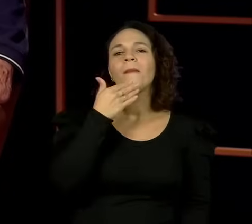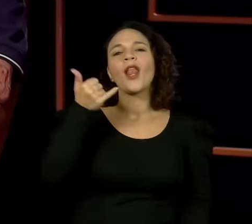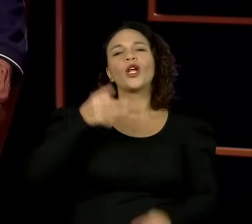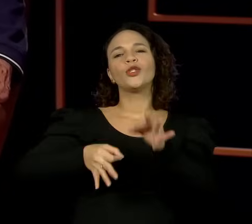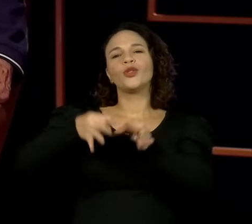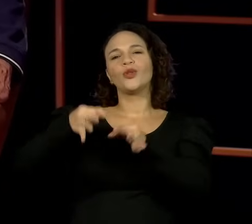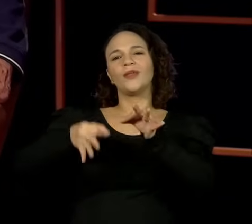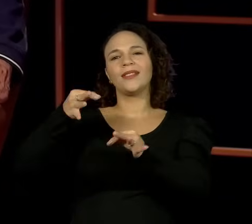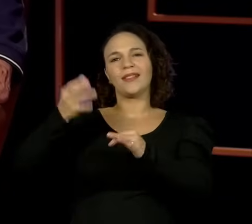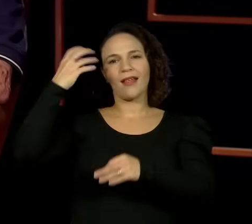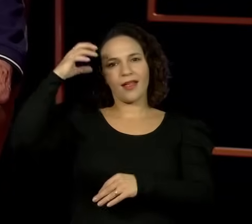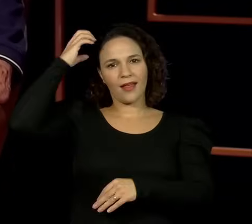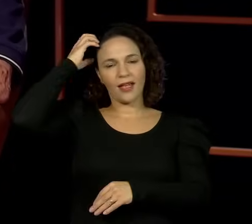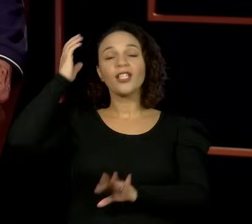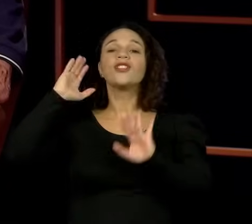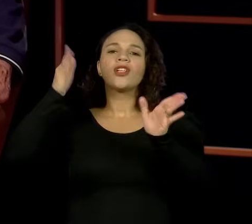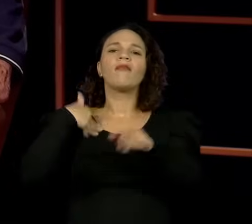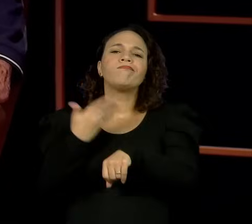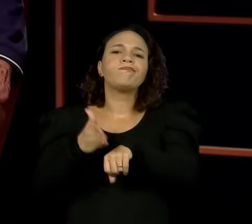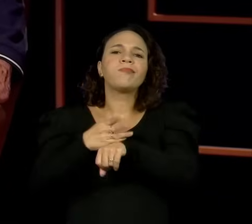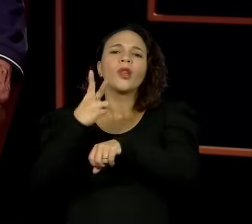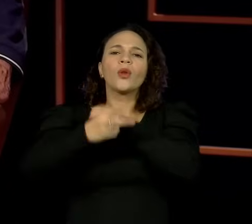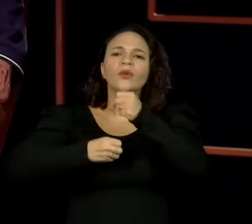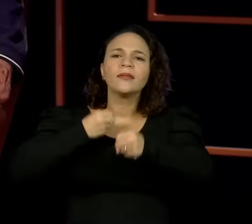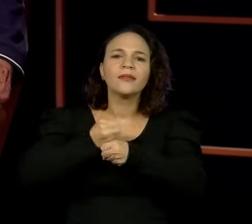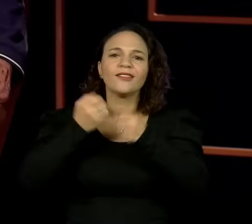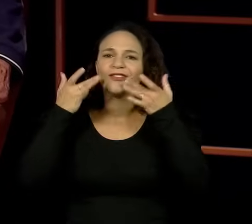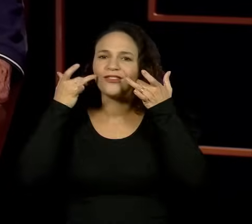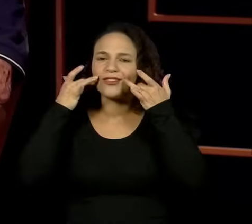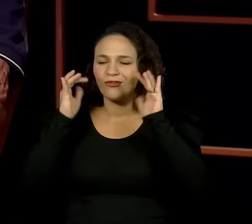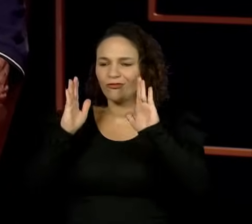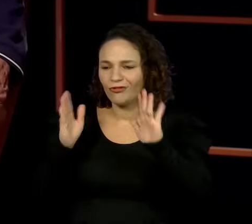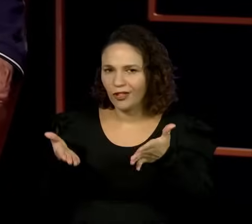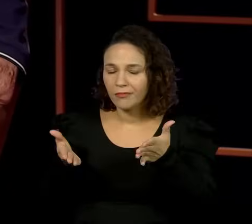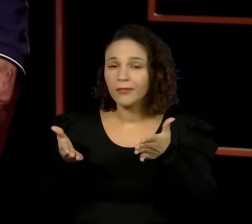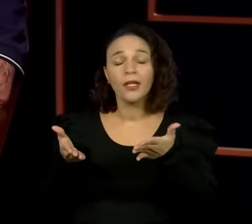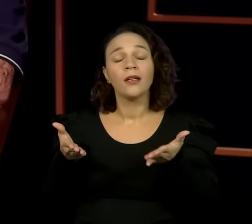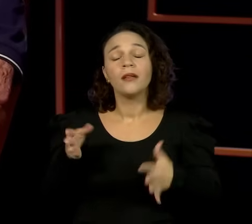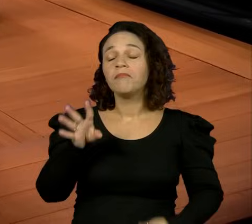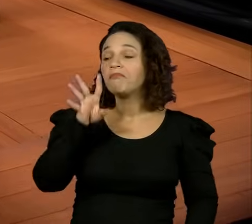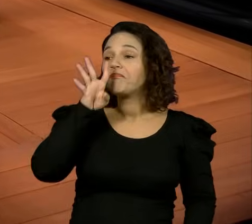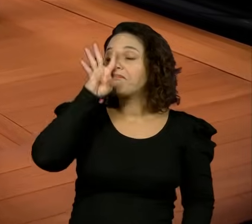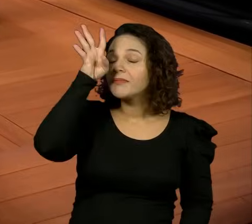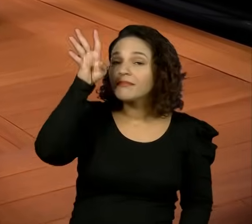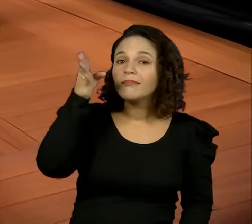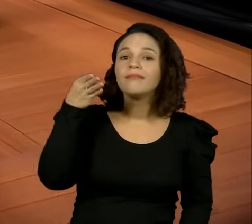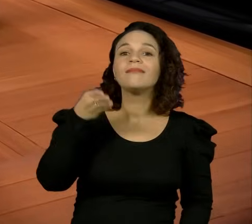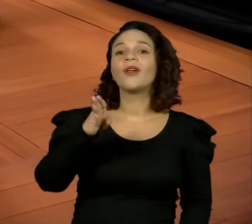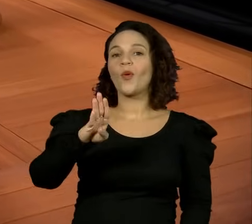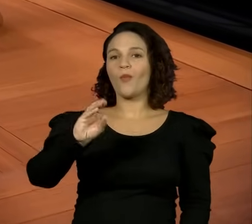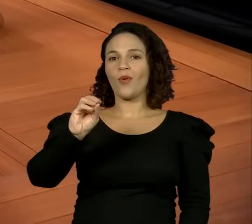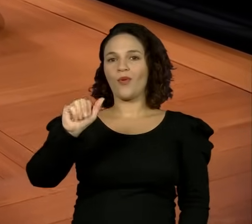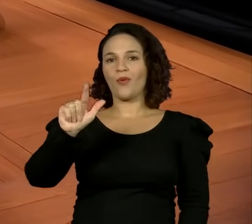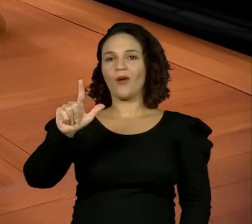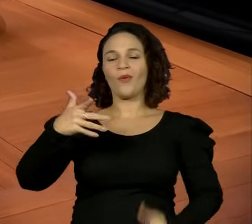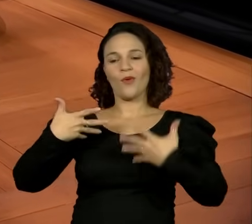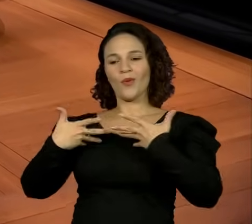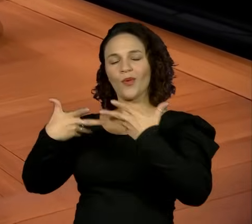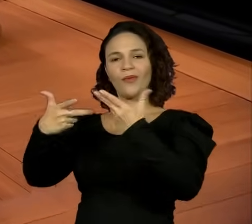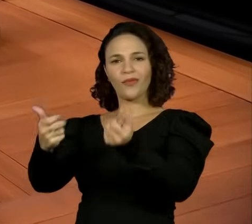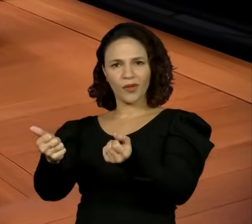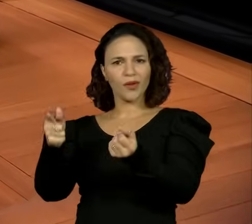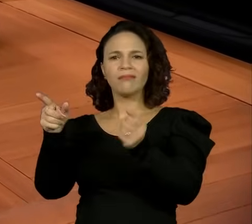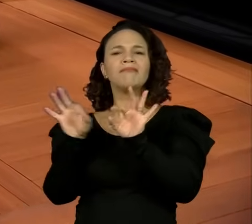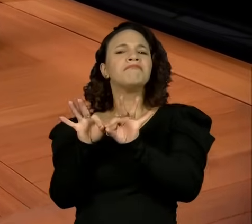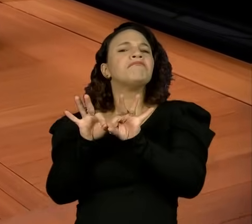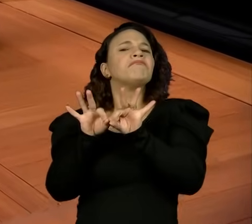já fazia durante 2 anos na escola de arte dramática. E aí, casualmente, o Boal me convidou para fazer um papelzinho,